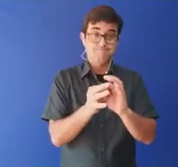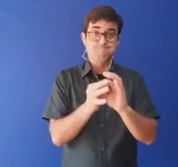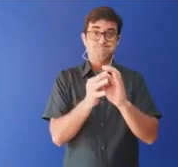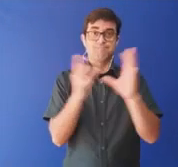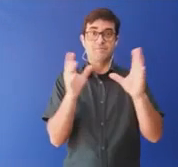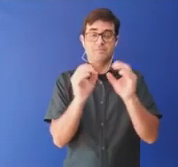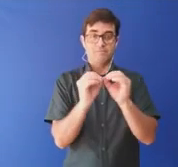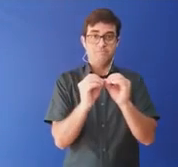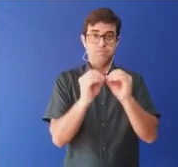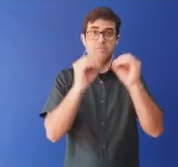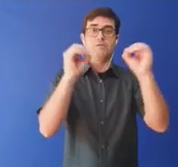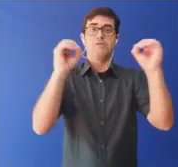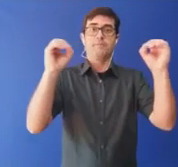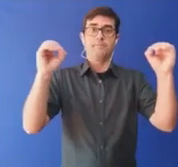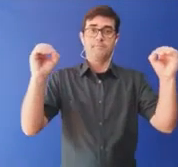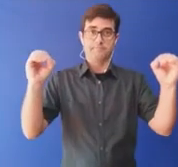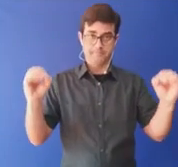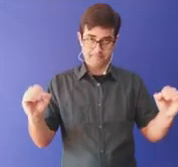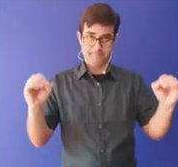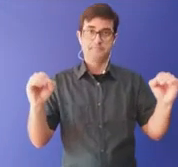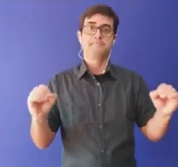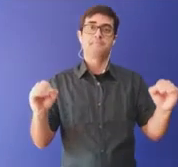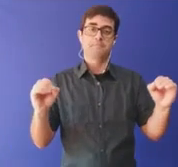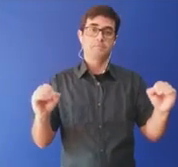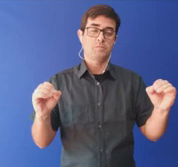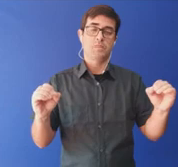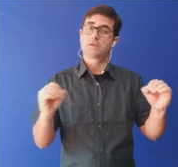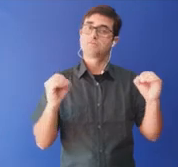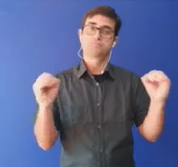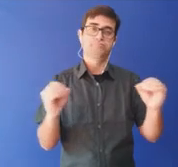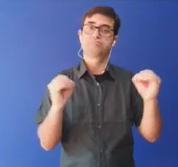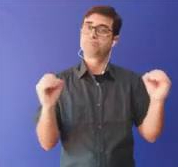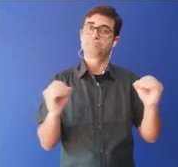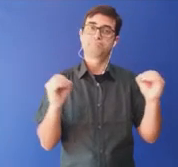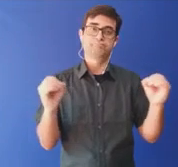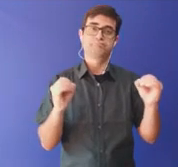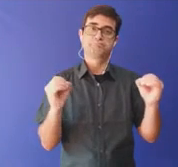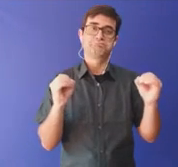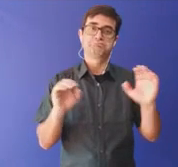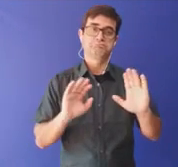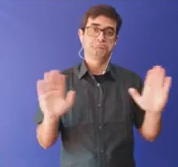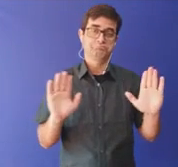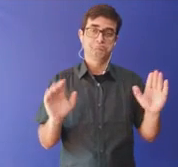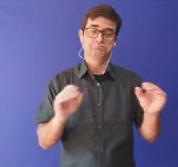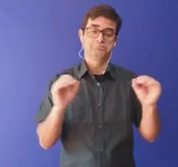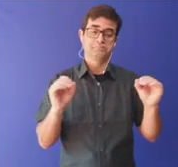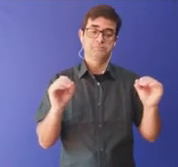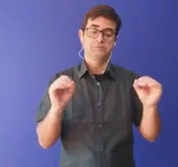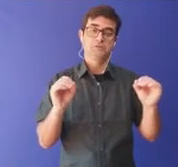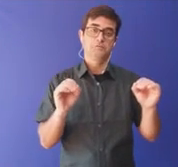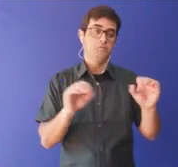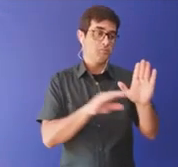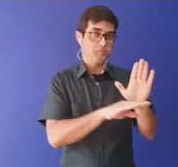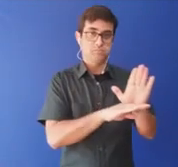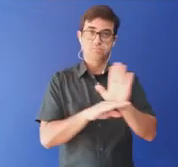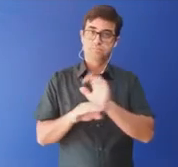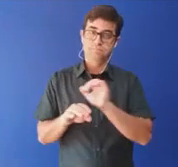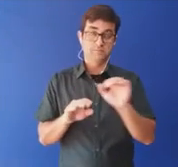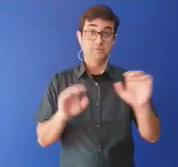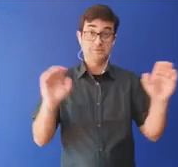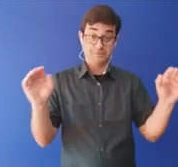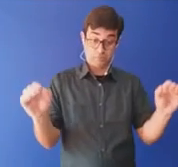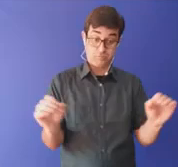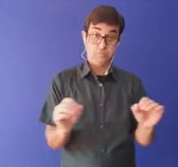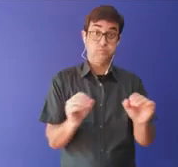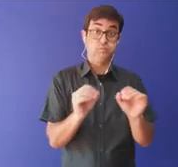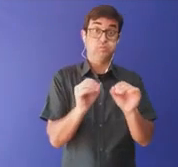acontece no momento que eu quebro? Eles voltam para um estado de energia como eles estivessem isolados. Se eu estabilizei